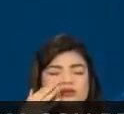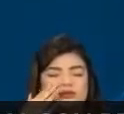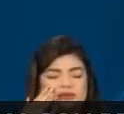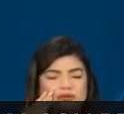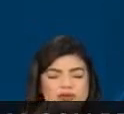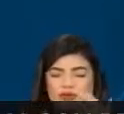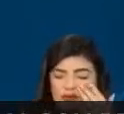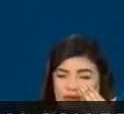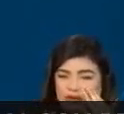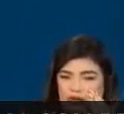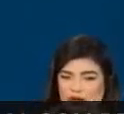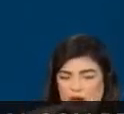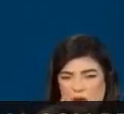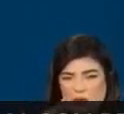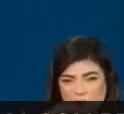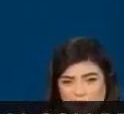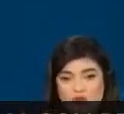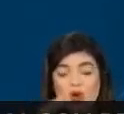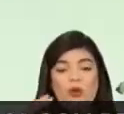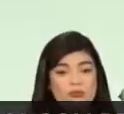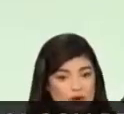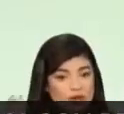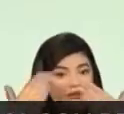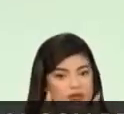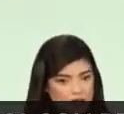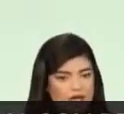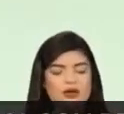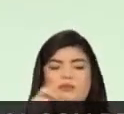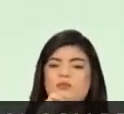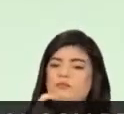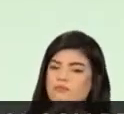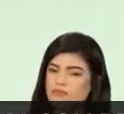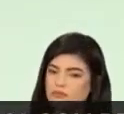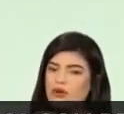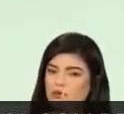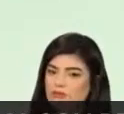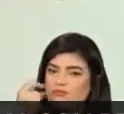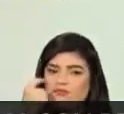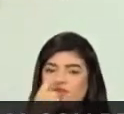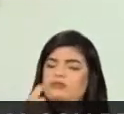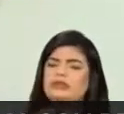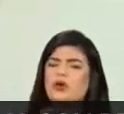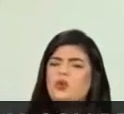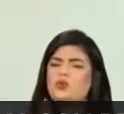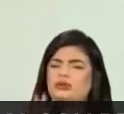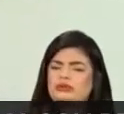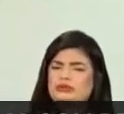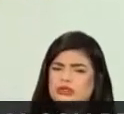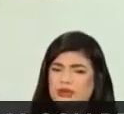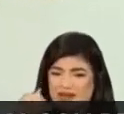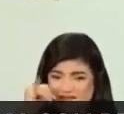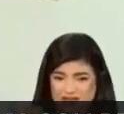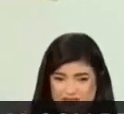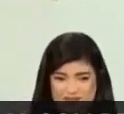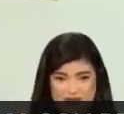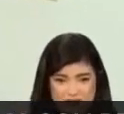e, nos casos mais graves, até a perda da visão. O oftalmologista recomenda alguns cuidados simples para evitar o contágio e para